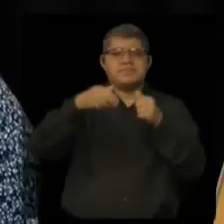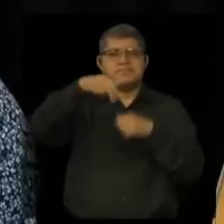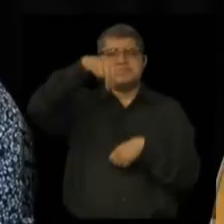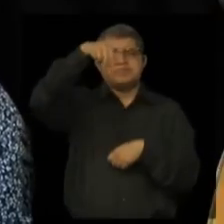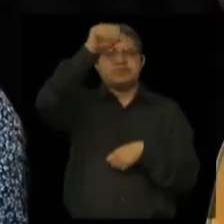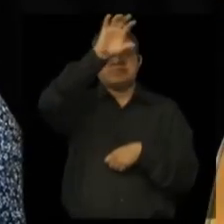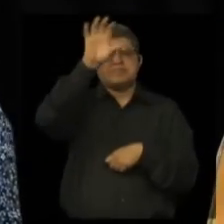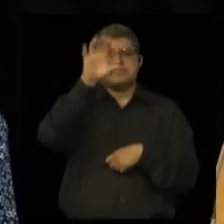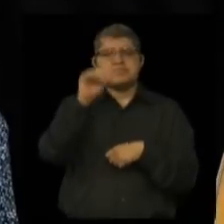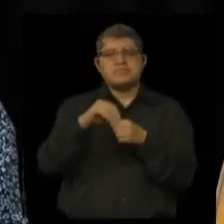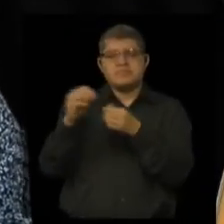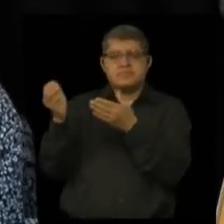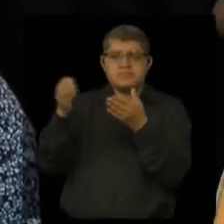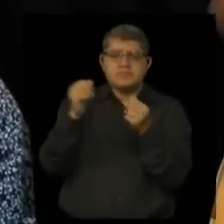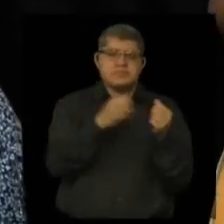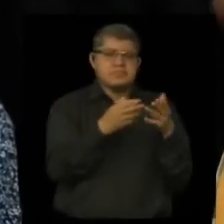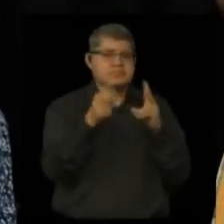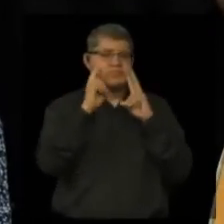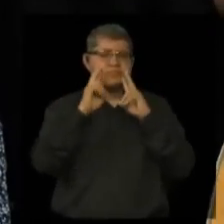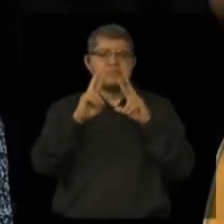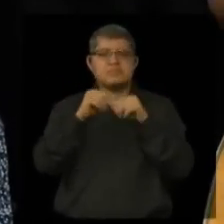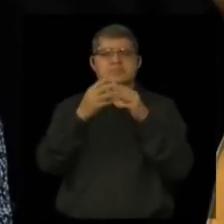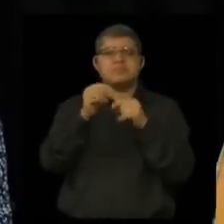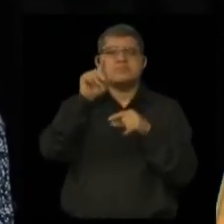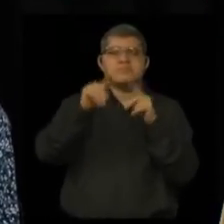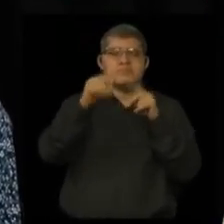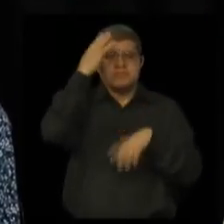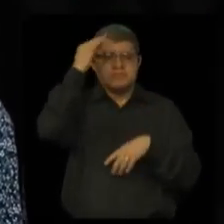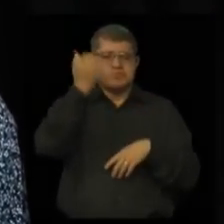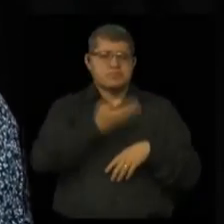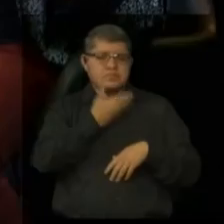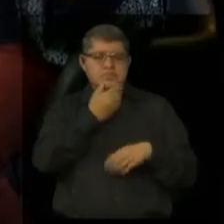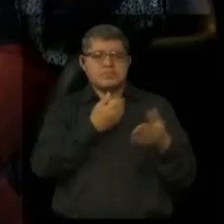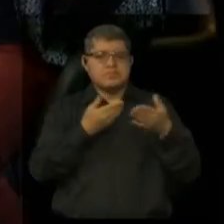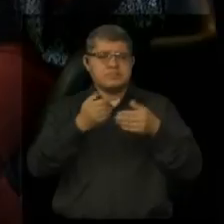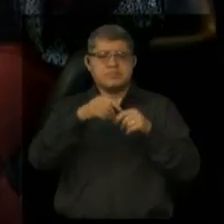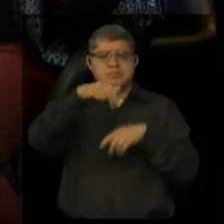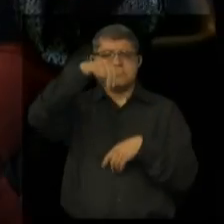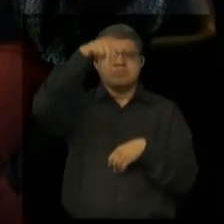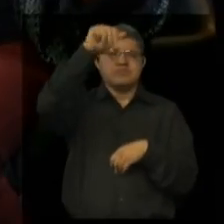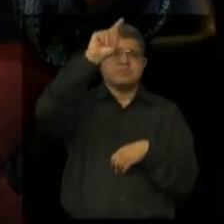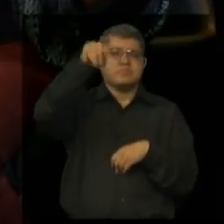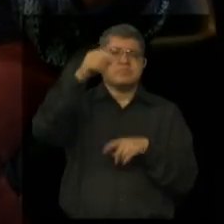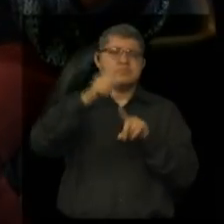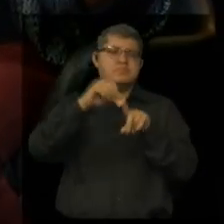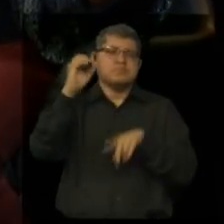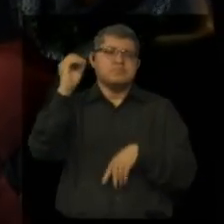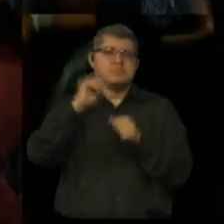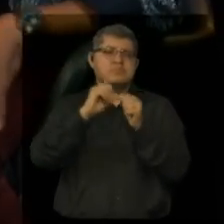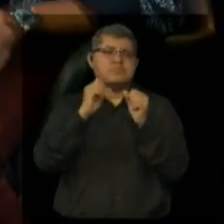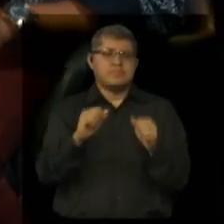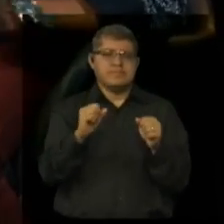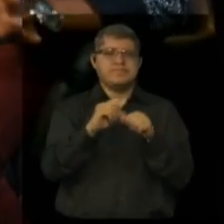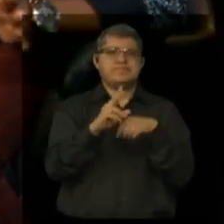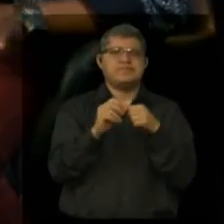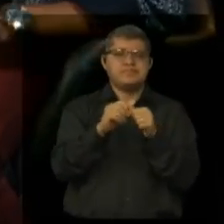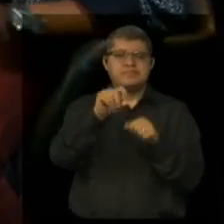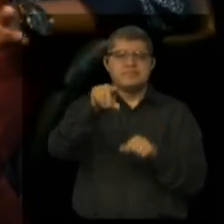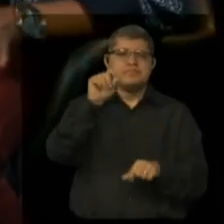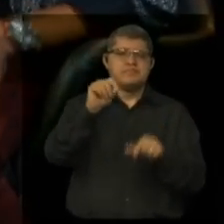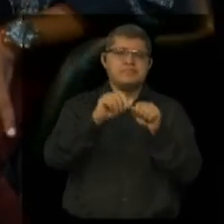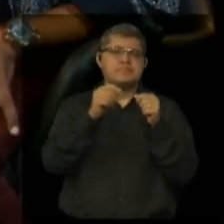Nordeste, aí eu convido, então estou vendo quais são os artistas e amigos que vão estar vindo para o Nordeste em outubro, para poder